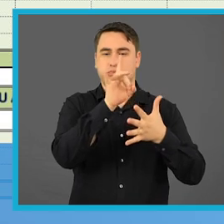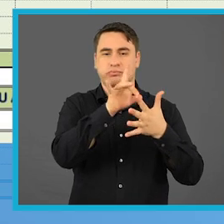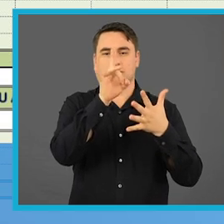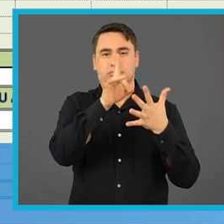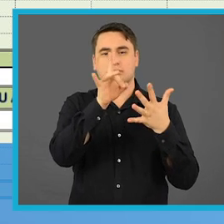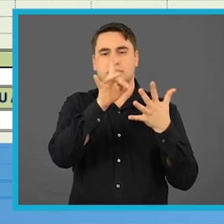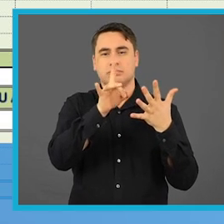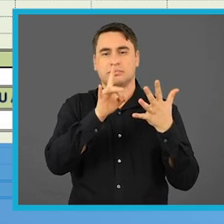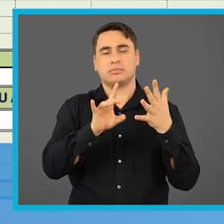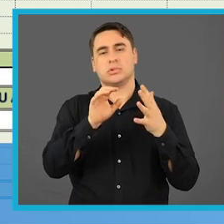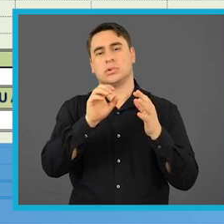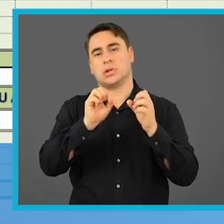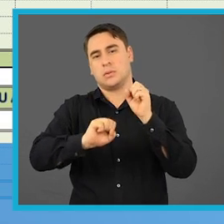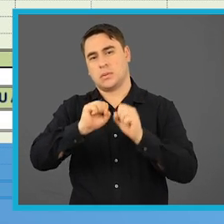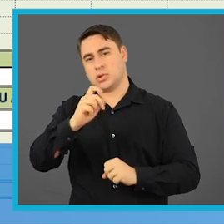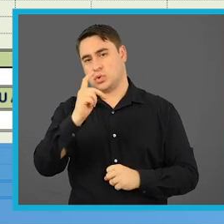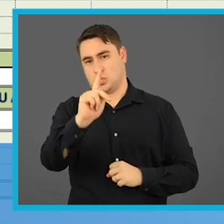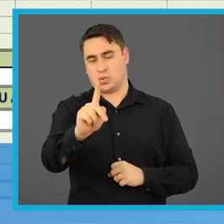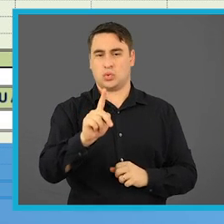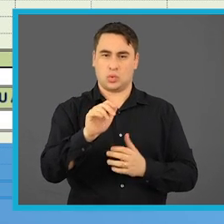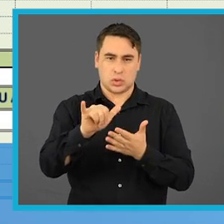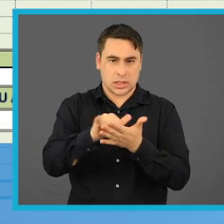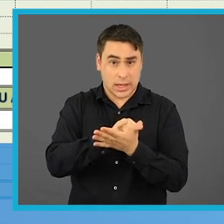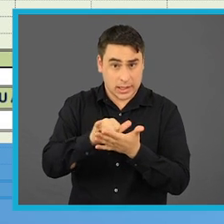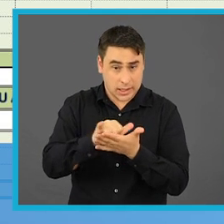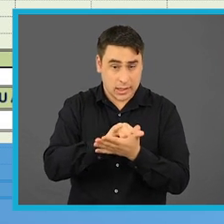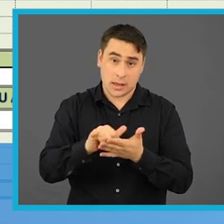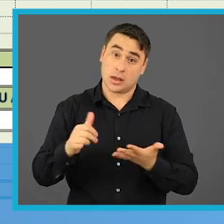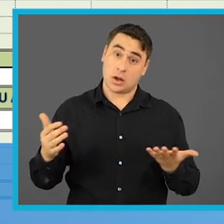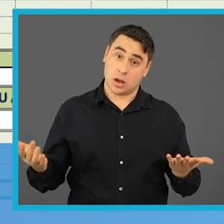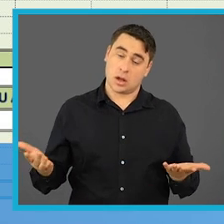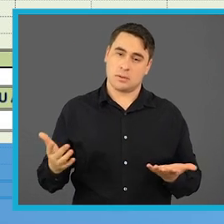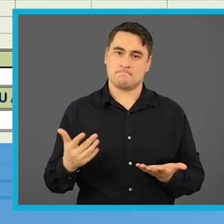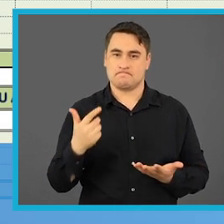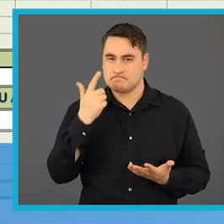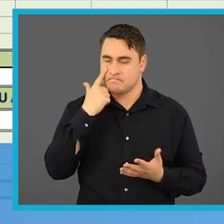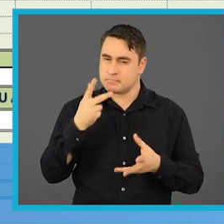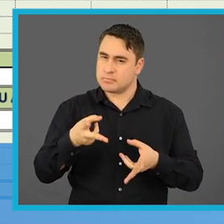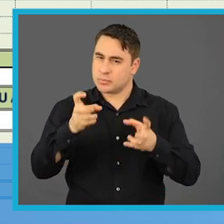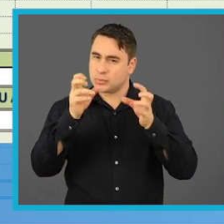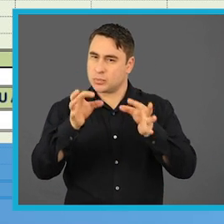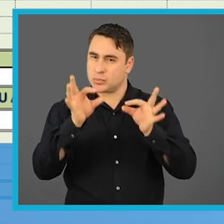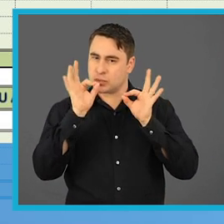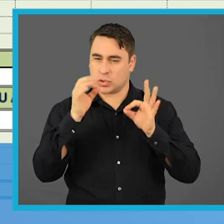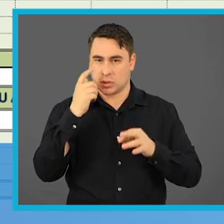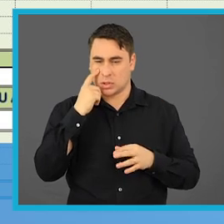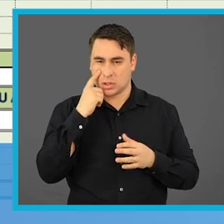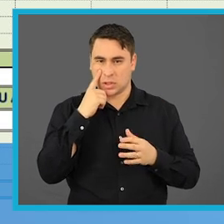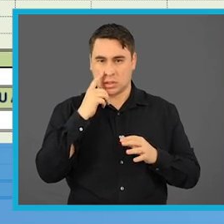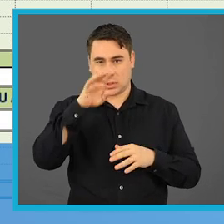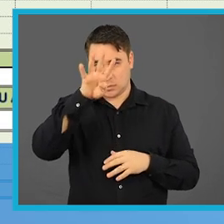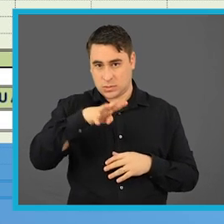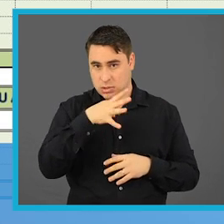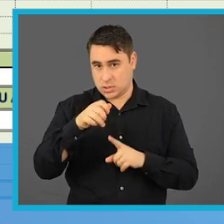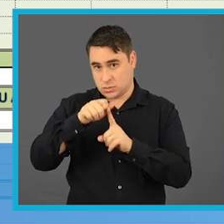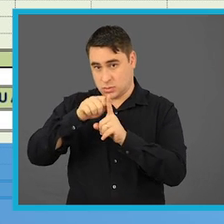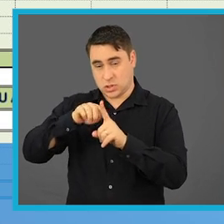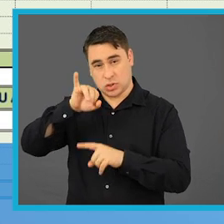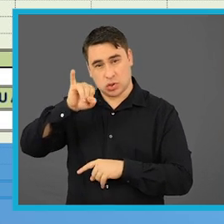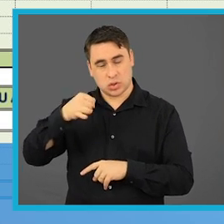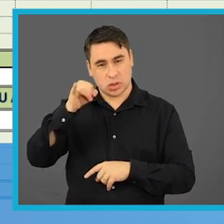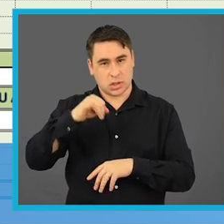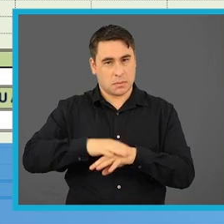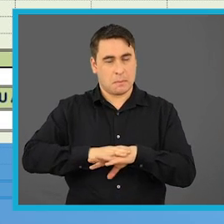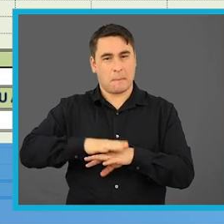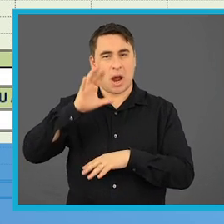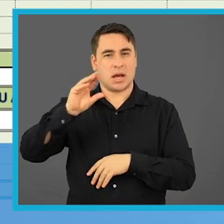item a item da sua empresa, fazer uma análise estratégica. Olha, observe que nessa planilha, o mês de janeiro